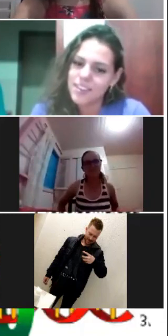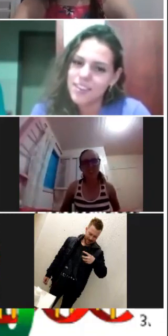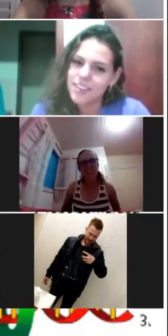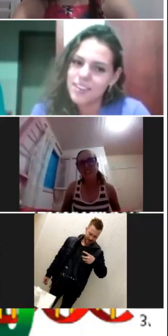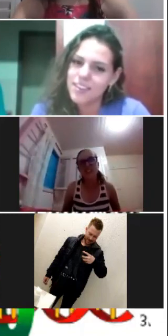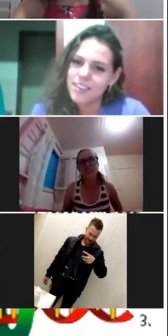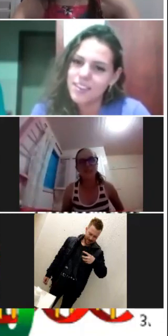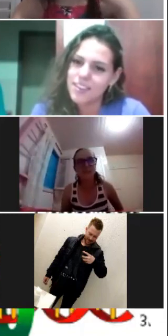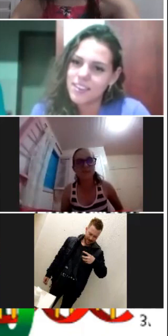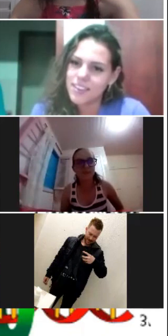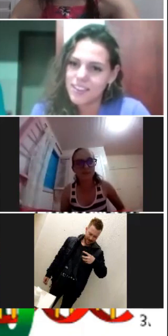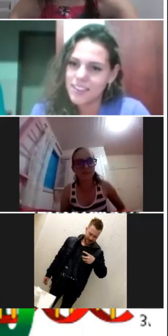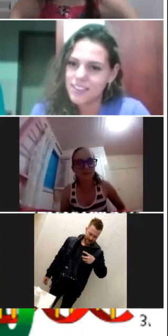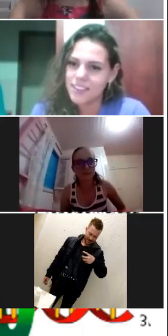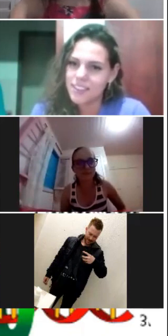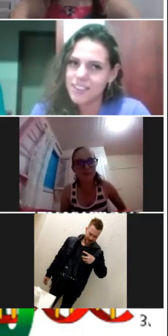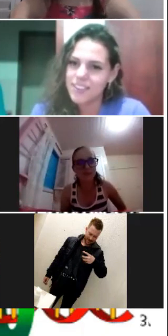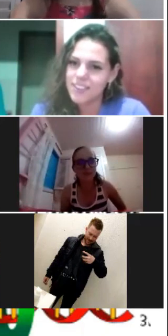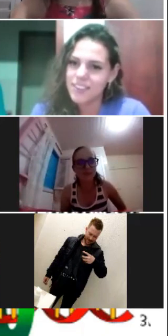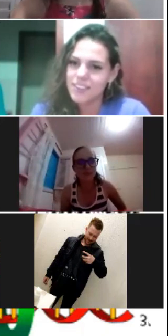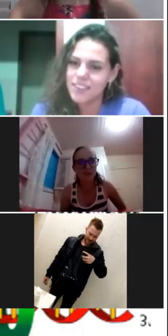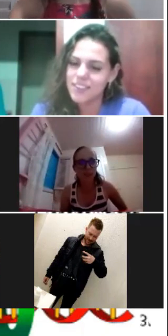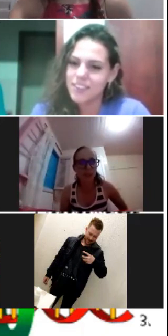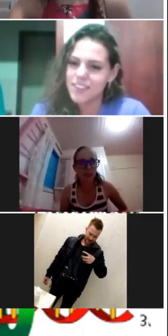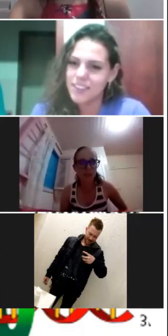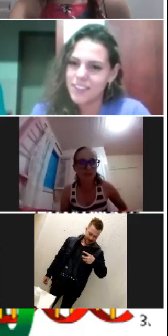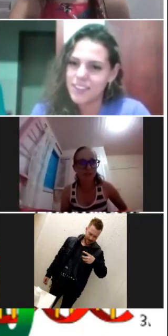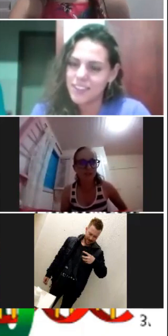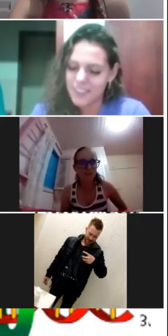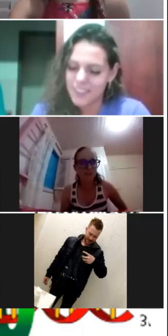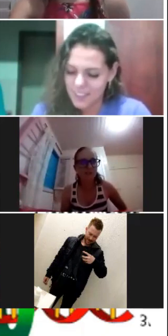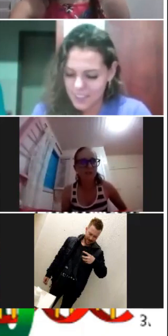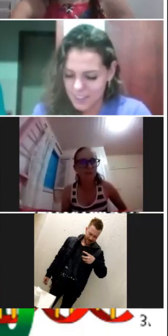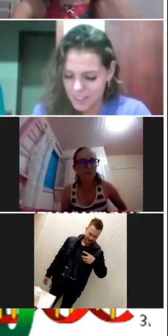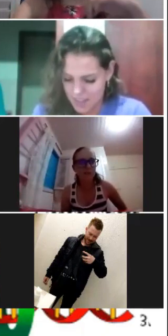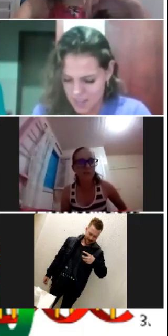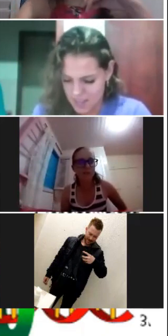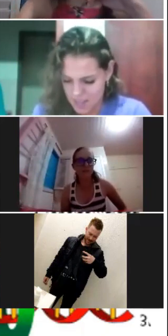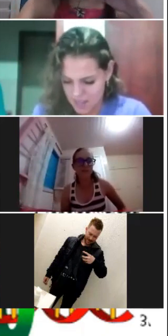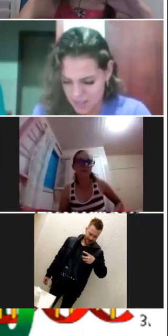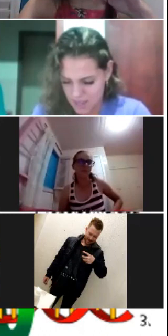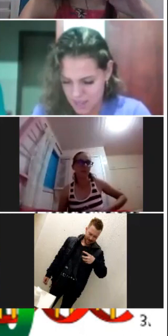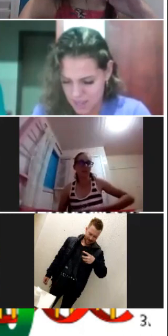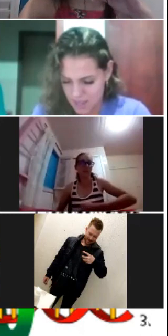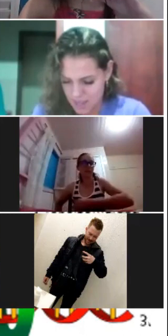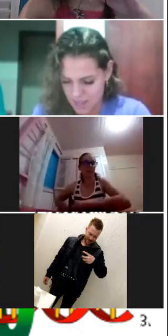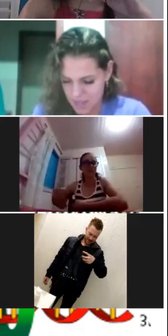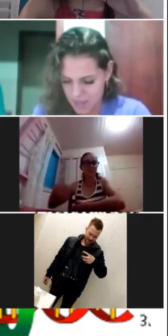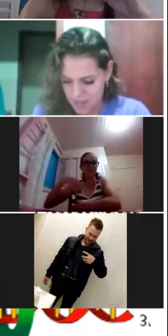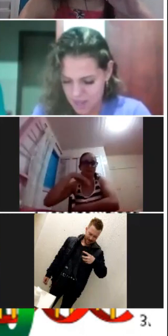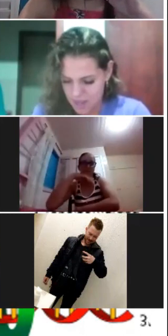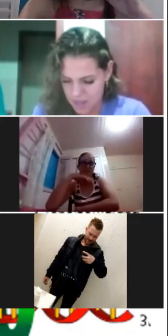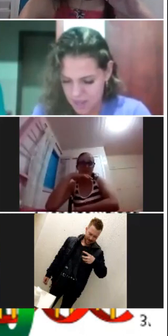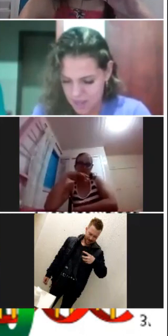A fita descontínua, como a DNA polimerase só funciona, então, no sentido de 5 e 3 linhas,